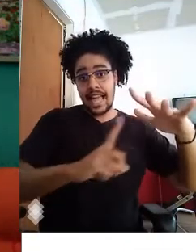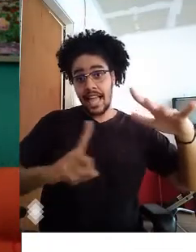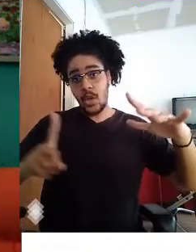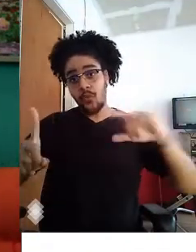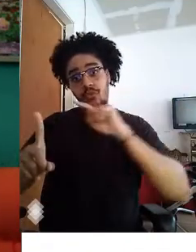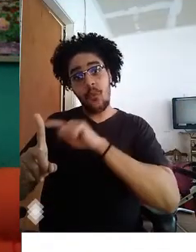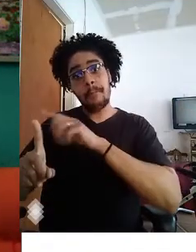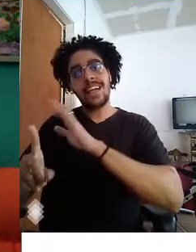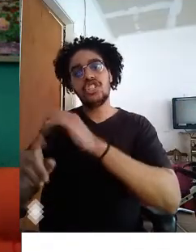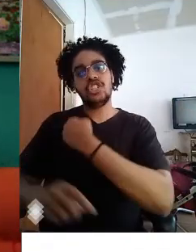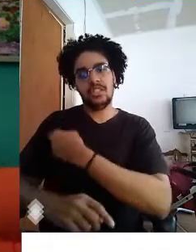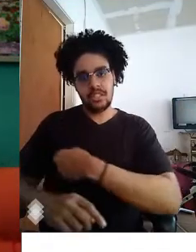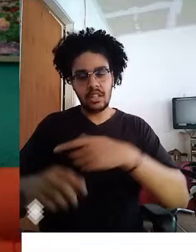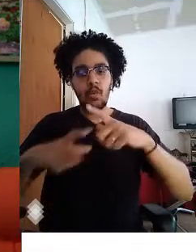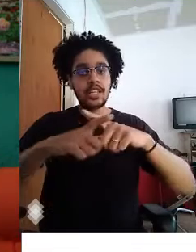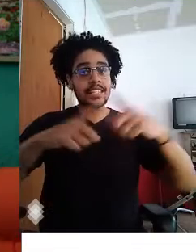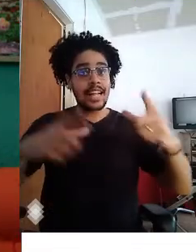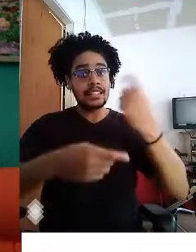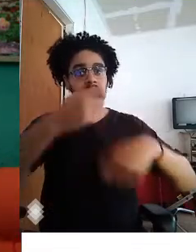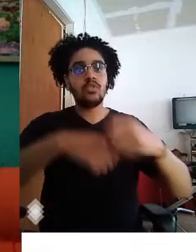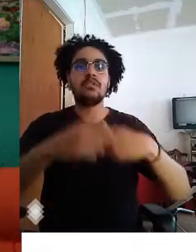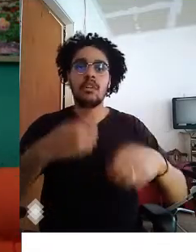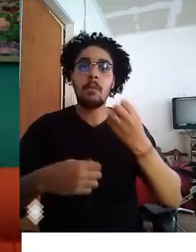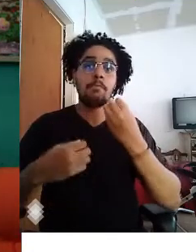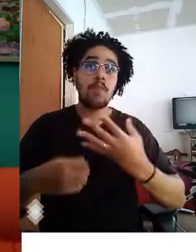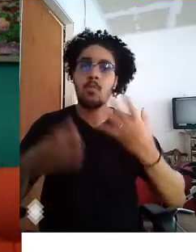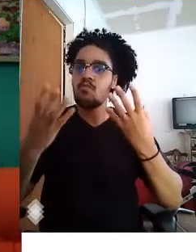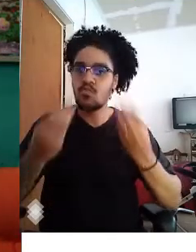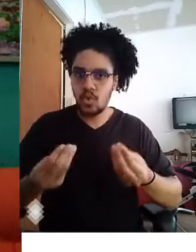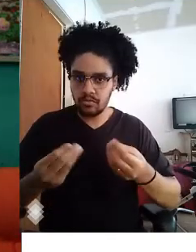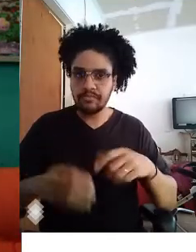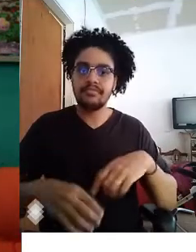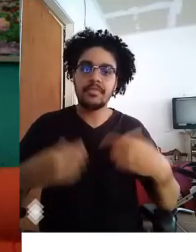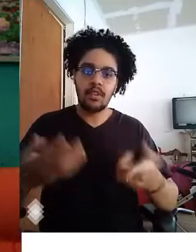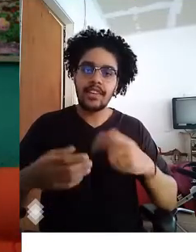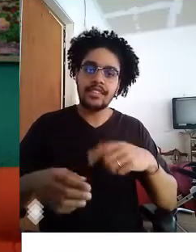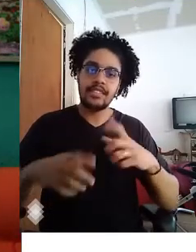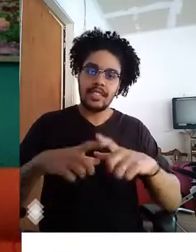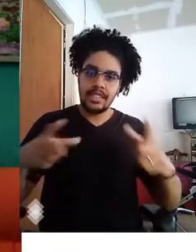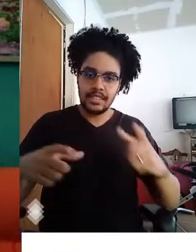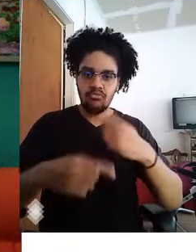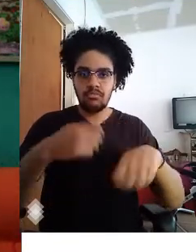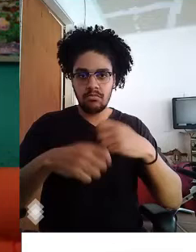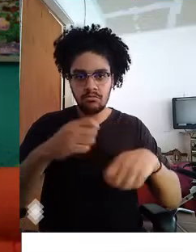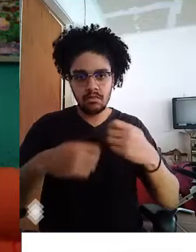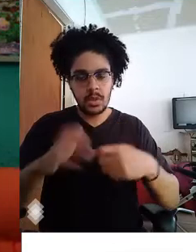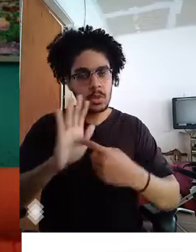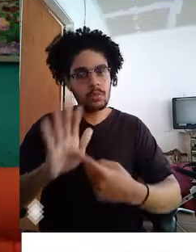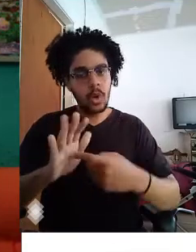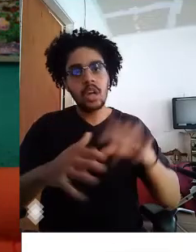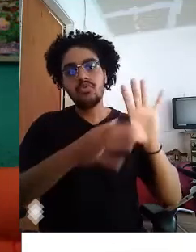Com isso, a China cresce economicamente bastante. E esse crescimento econômico chinês vai se